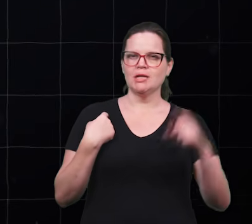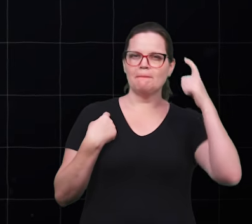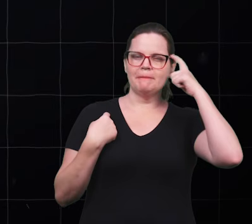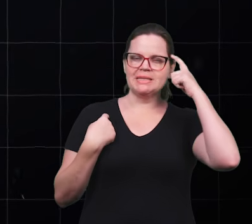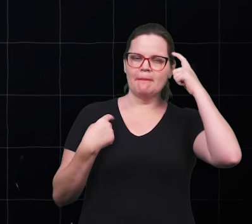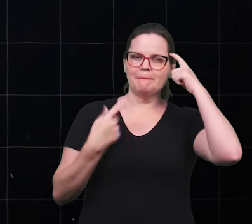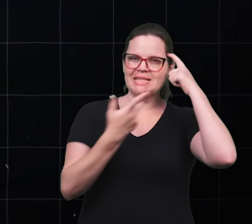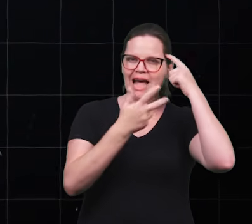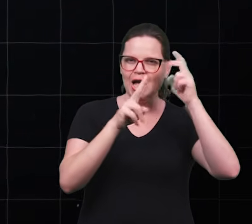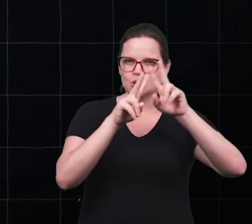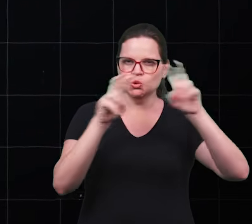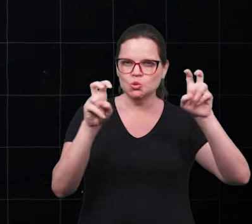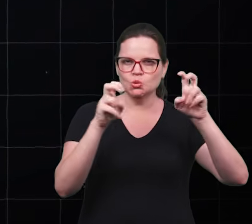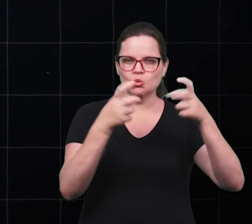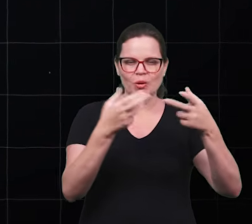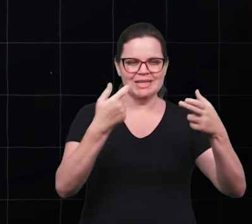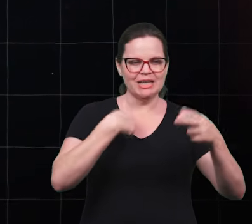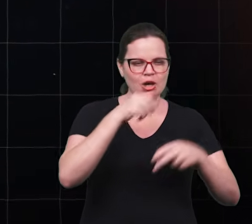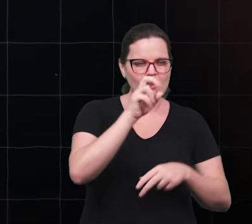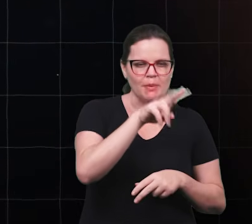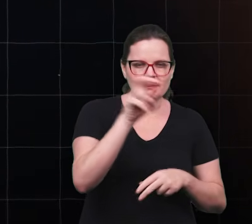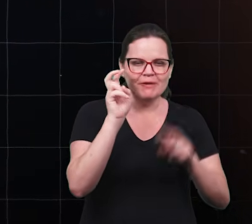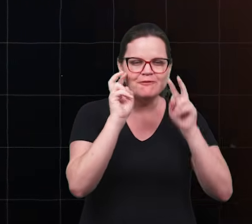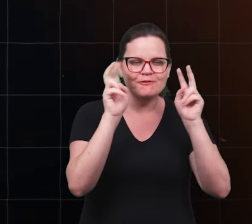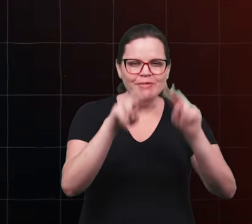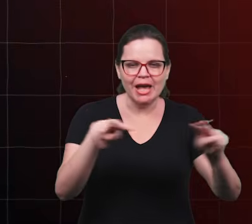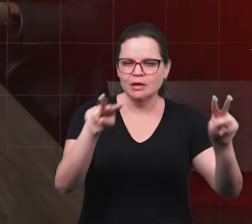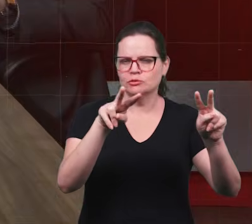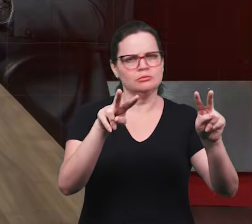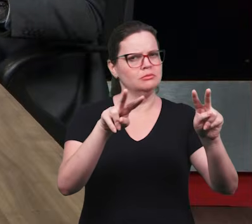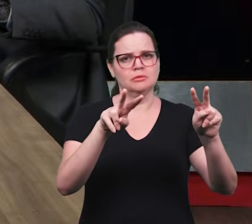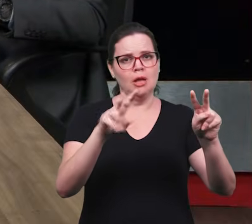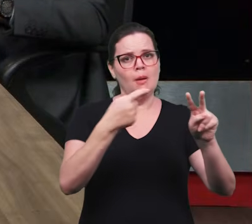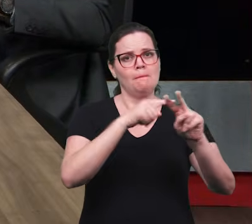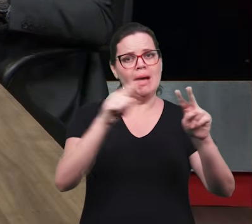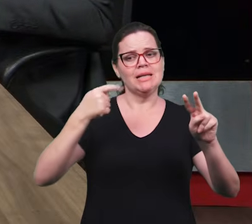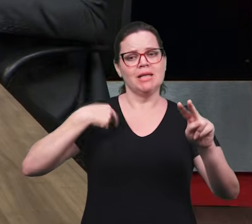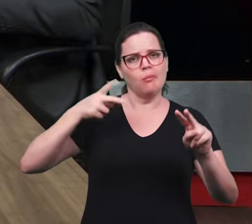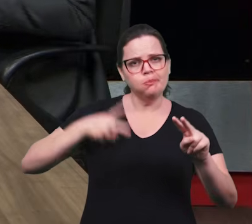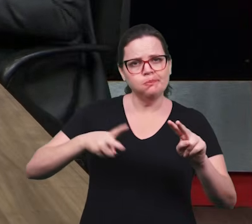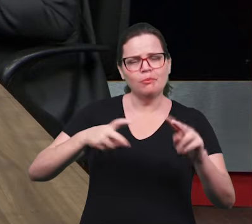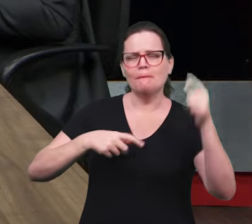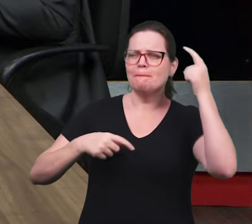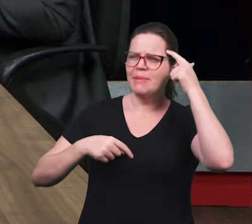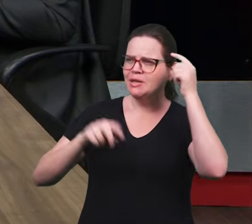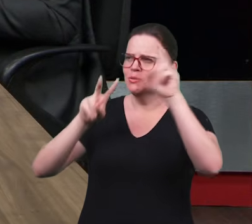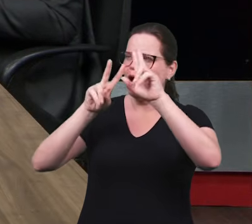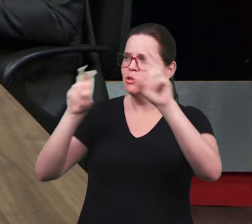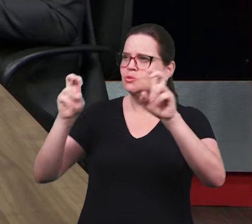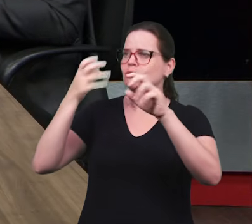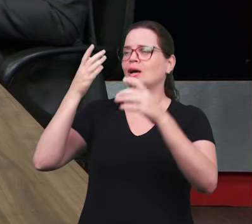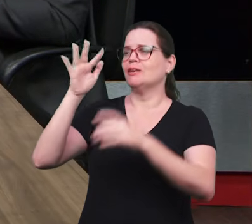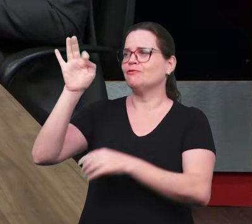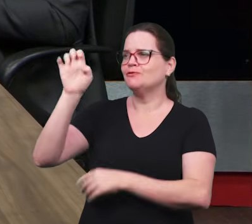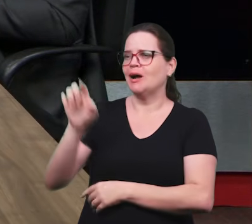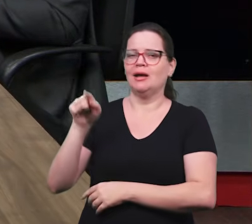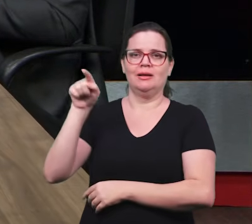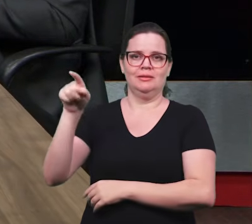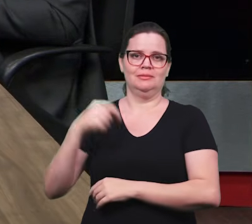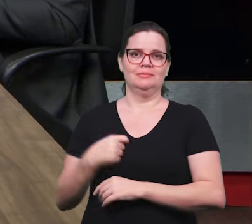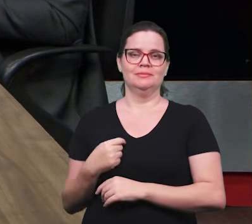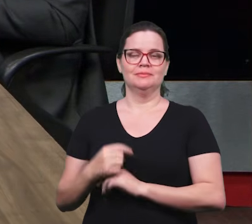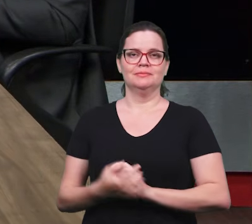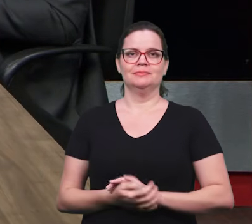andamos por fé e não por vista. Esse é um ensino que Paulo estava trazendo